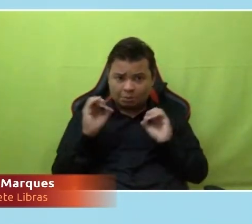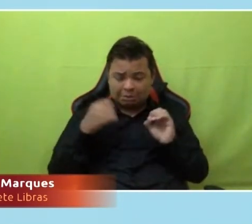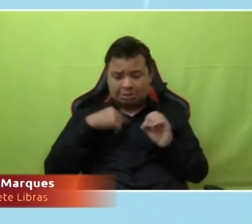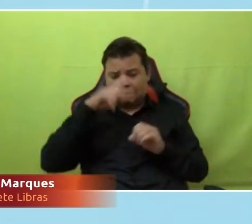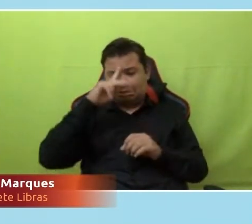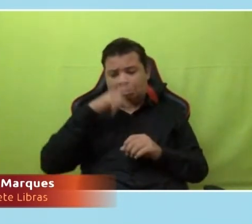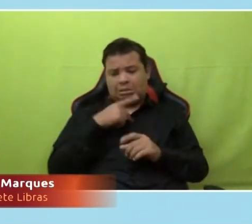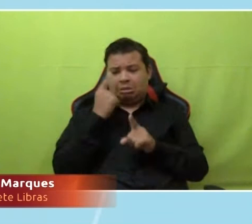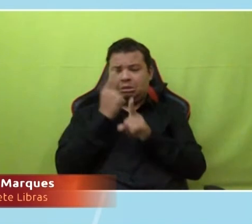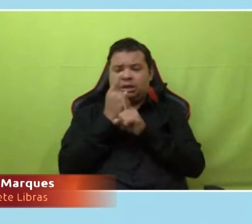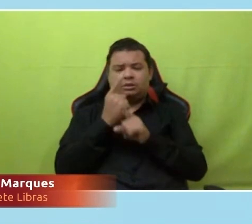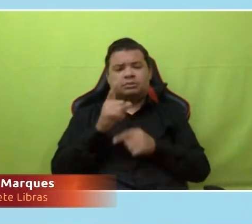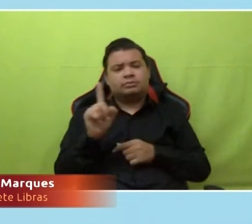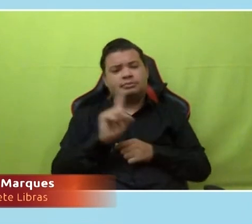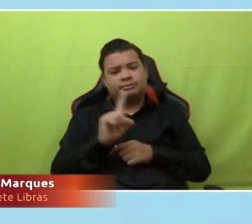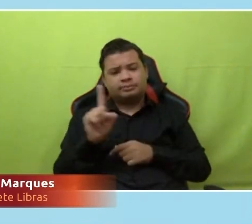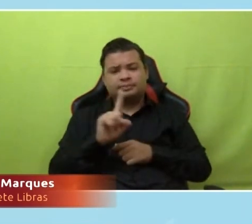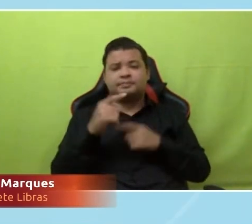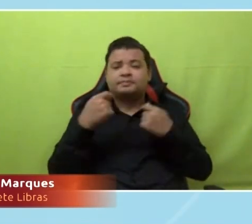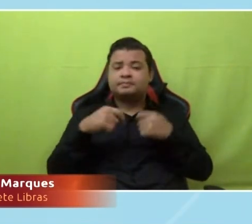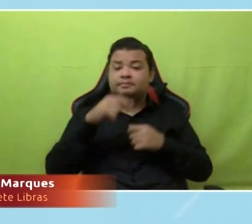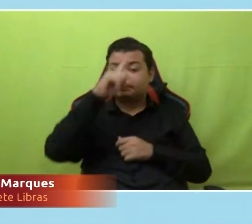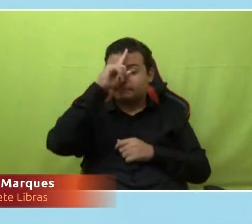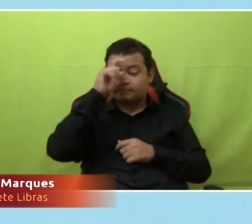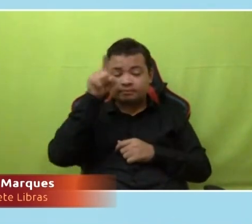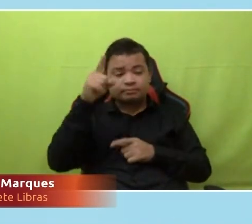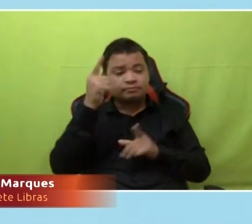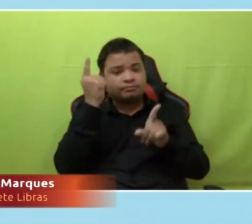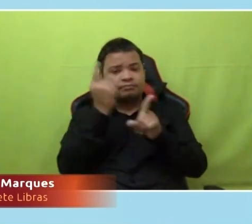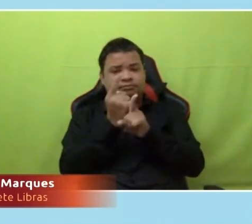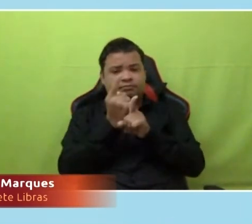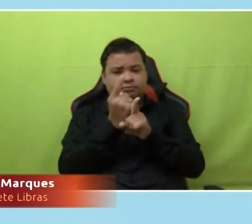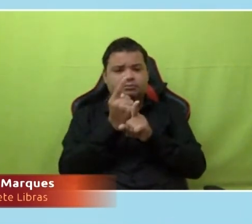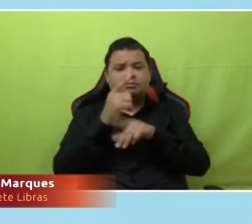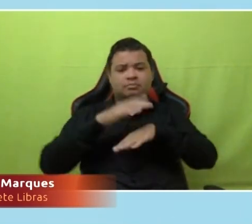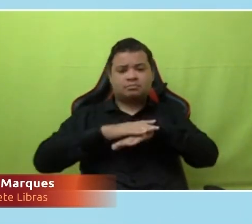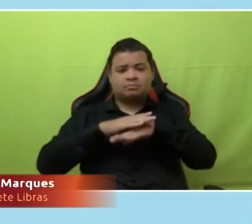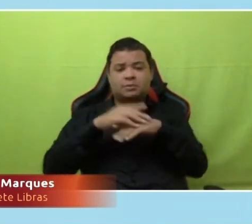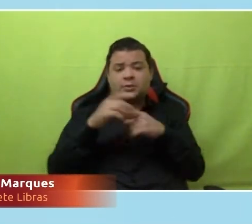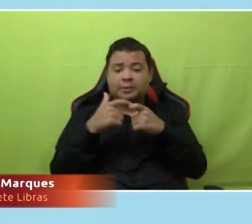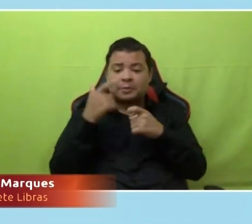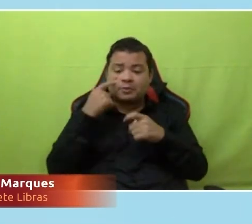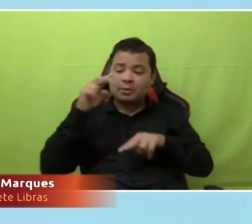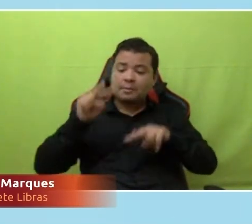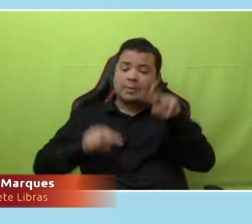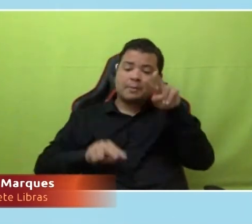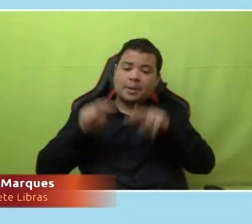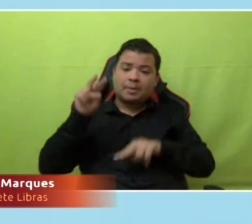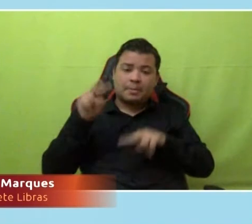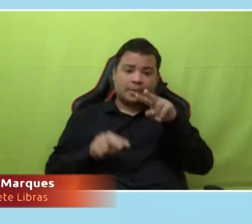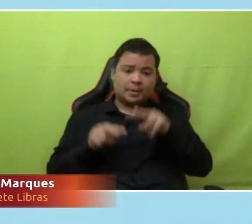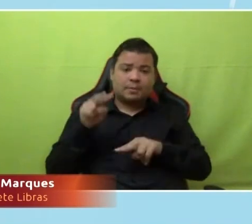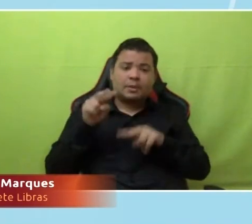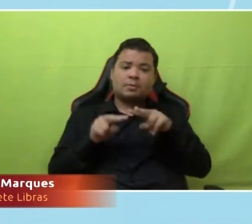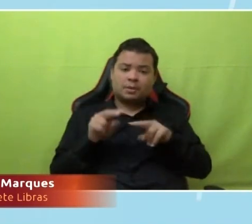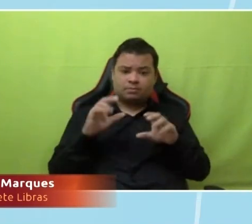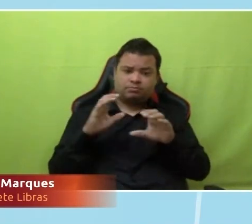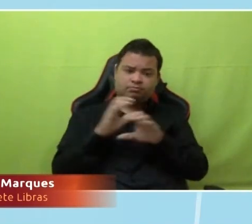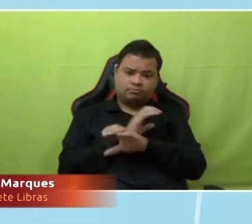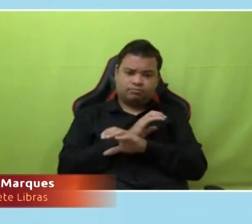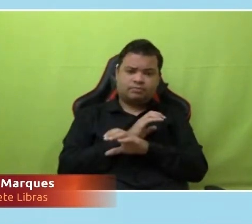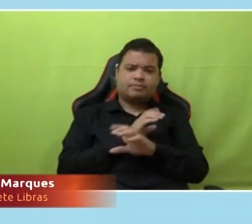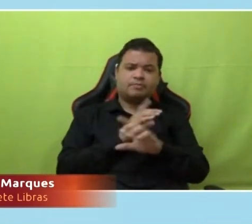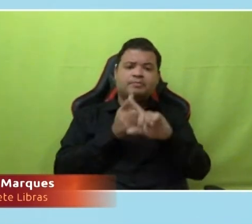realmente de ter esse acesso a serviço médico, ter uma avaliação por um clínico, até porque, em